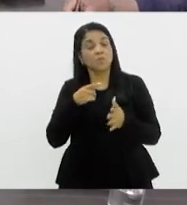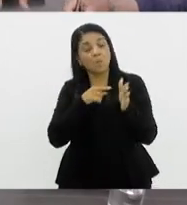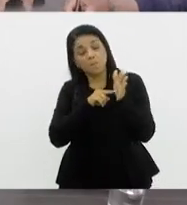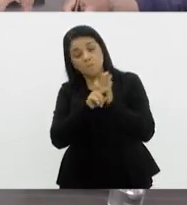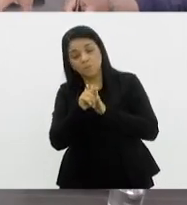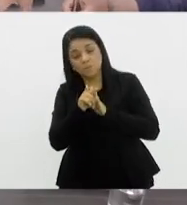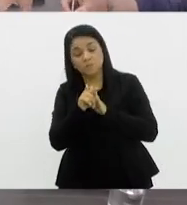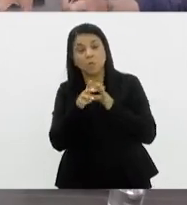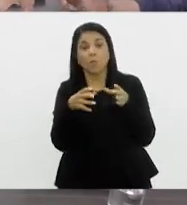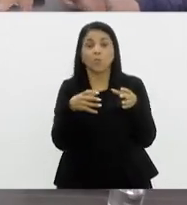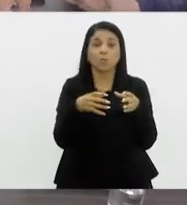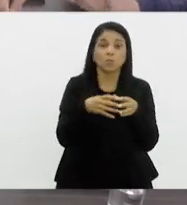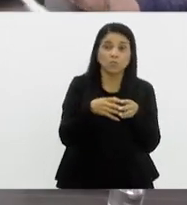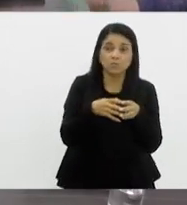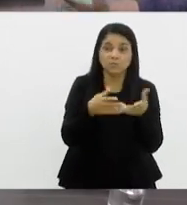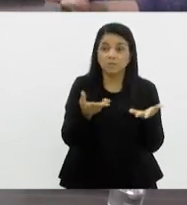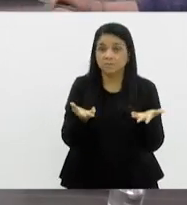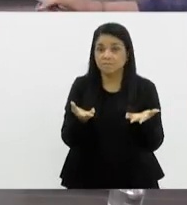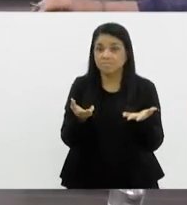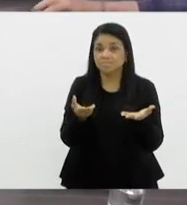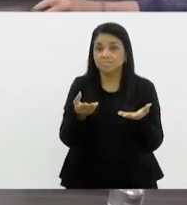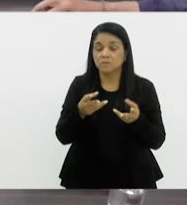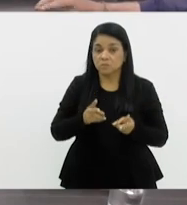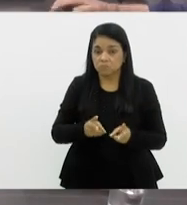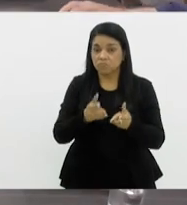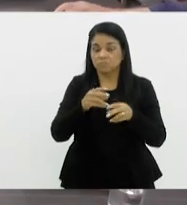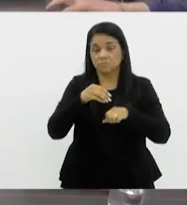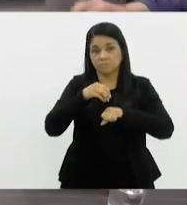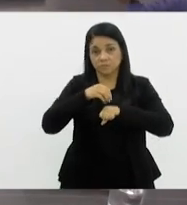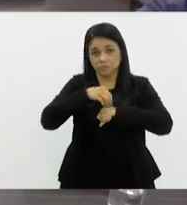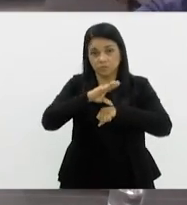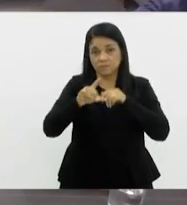ao colegiado, se a gente mantém como indicação